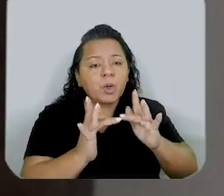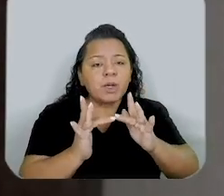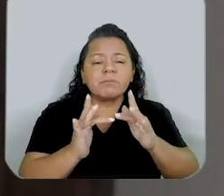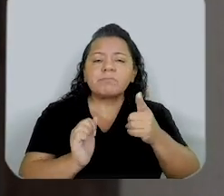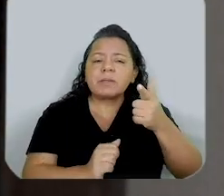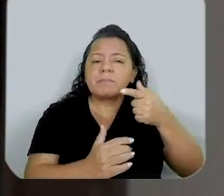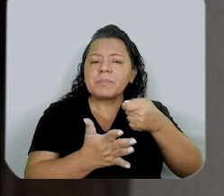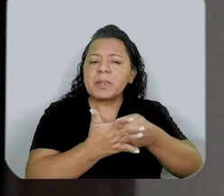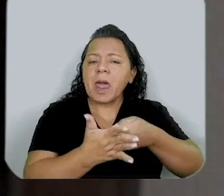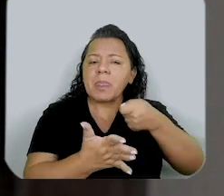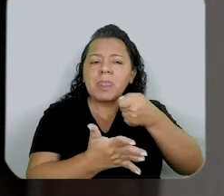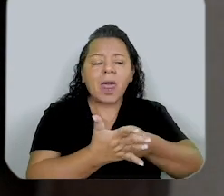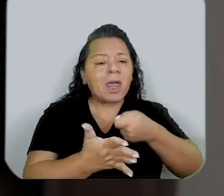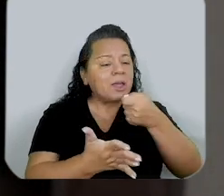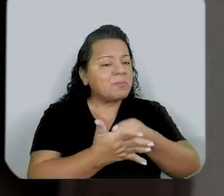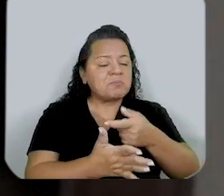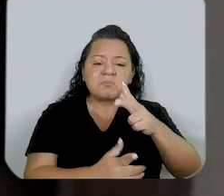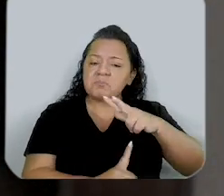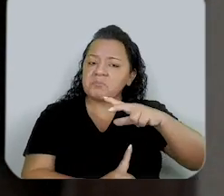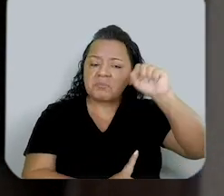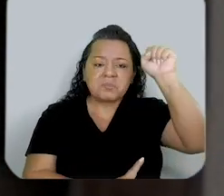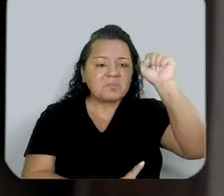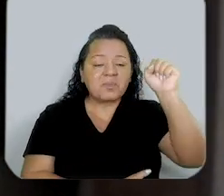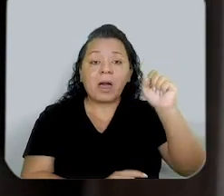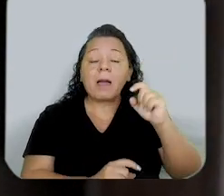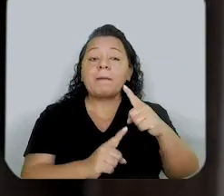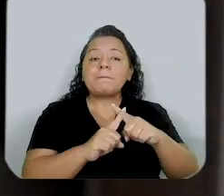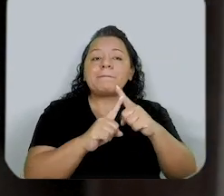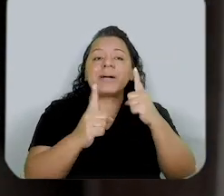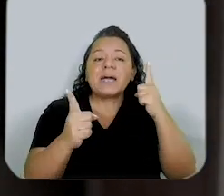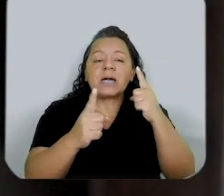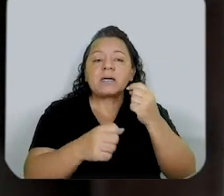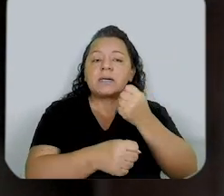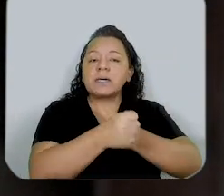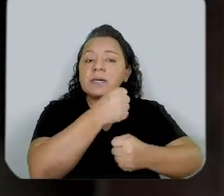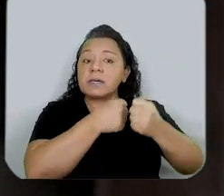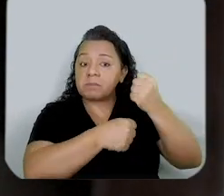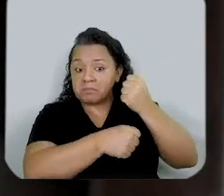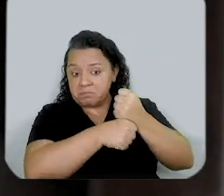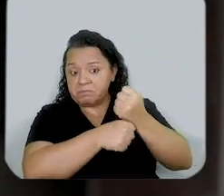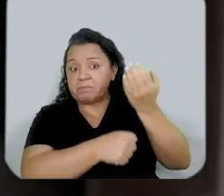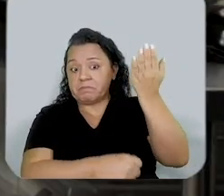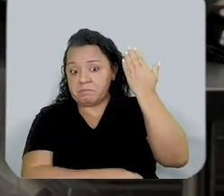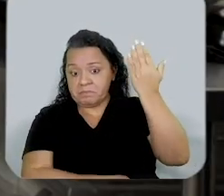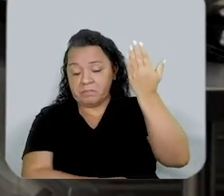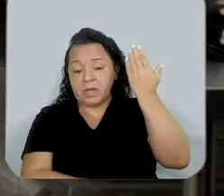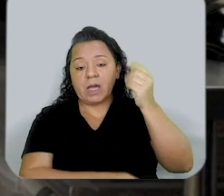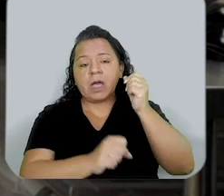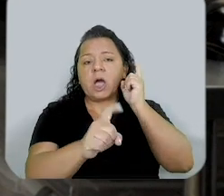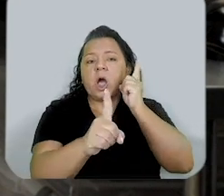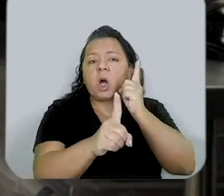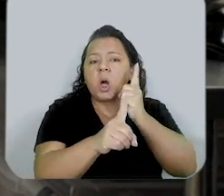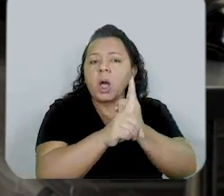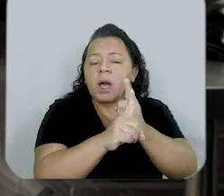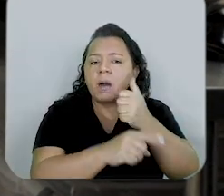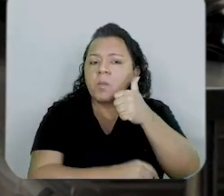no ano passado a gente encontrou uma mulher, chefe de cozinha, que assistiu minha